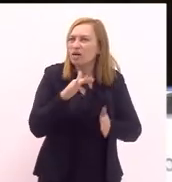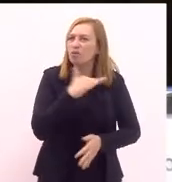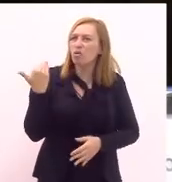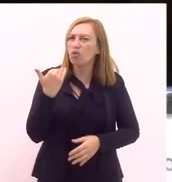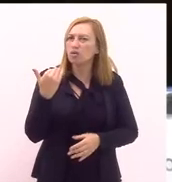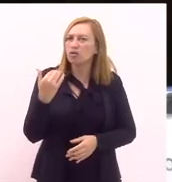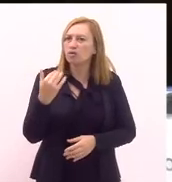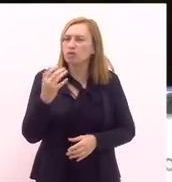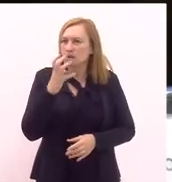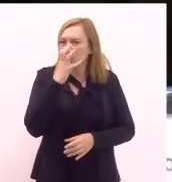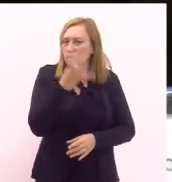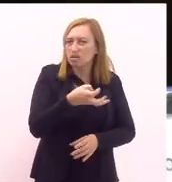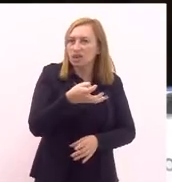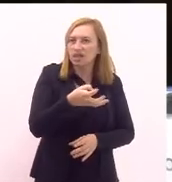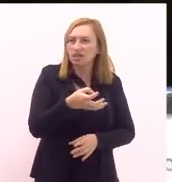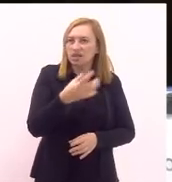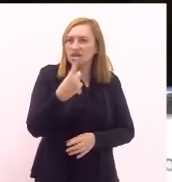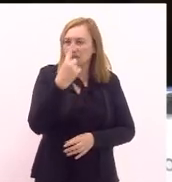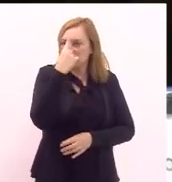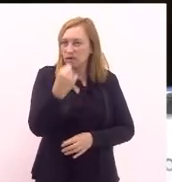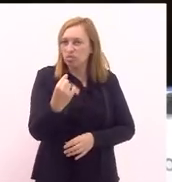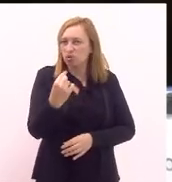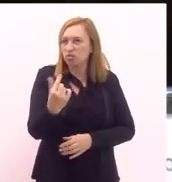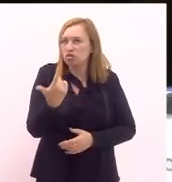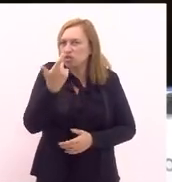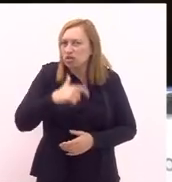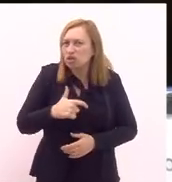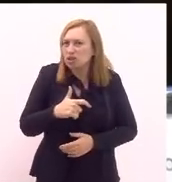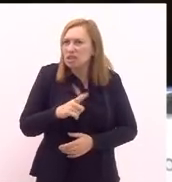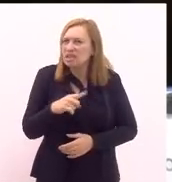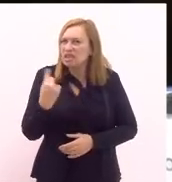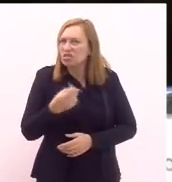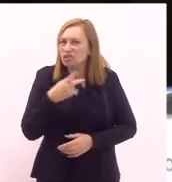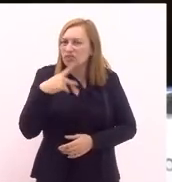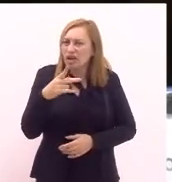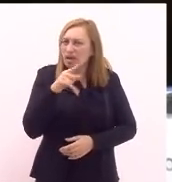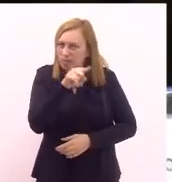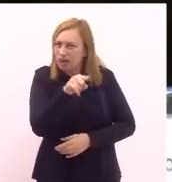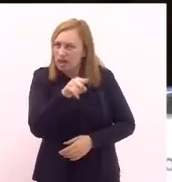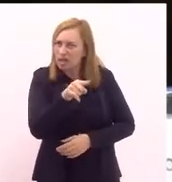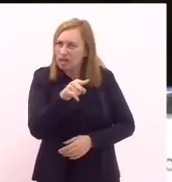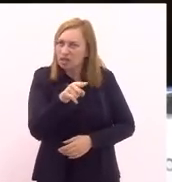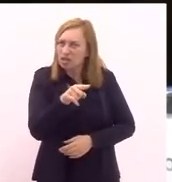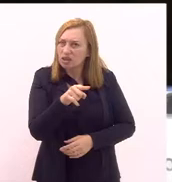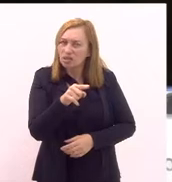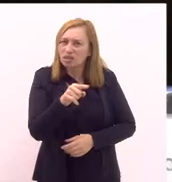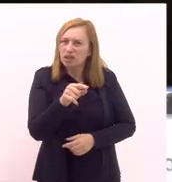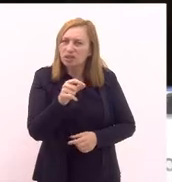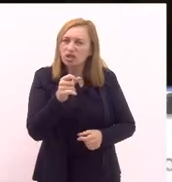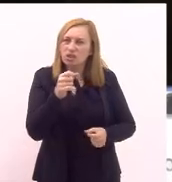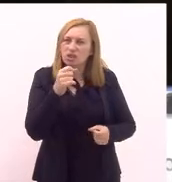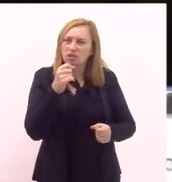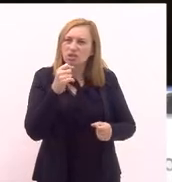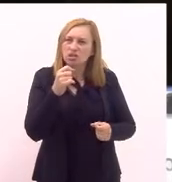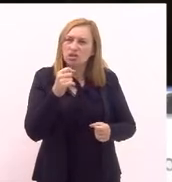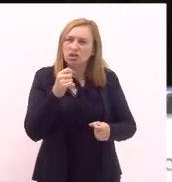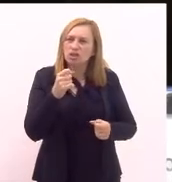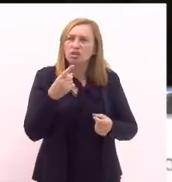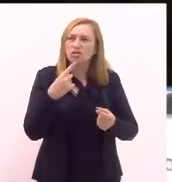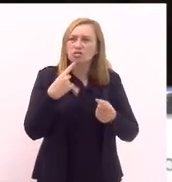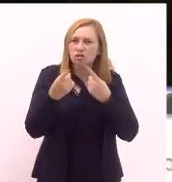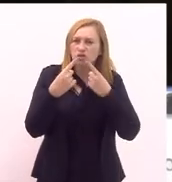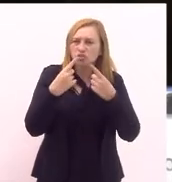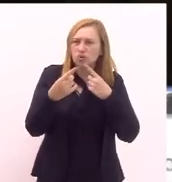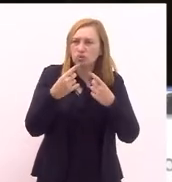que foi acusada de ser uma bruxa E se nós dissemos a eles que um discurso raivoso trás morte